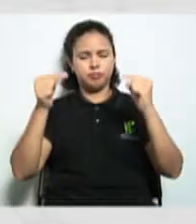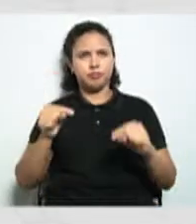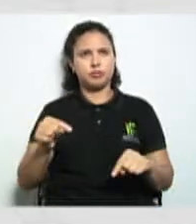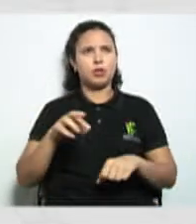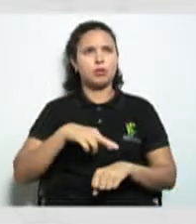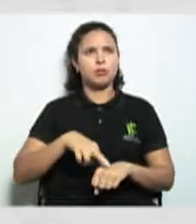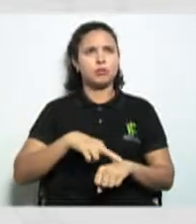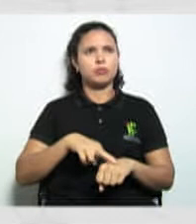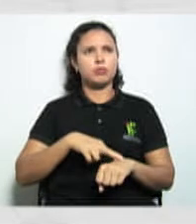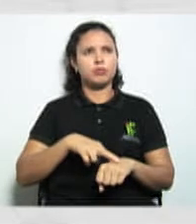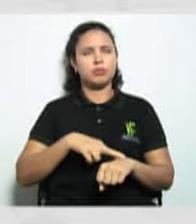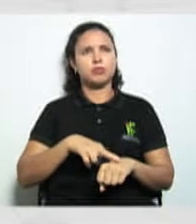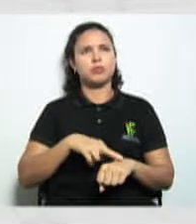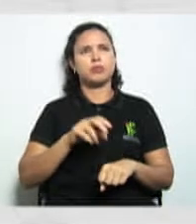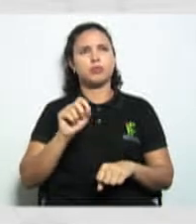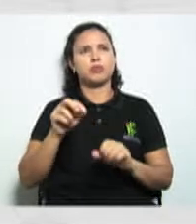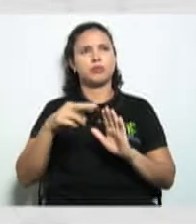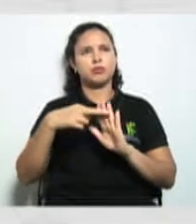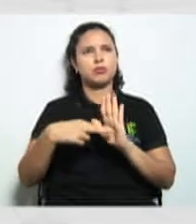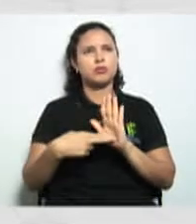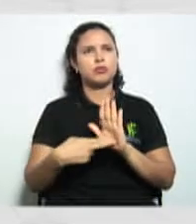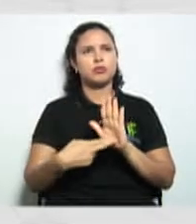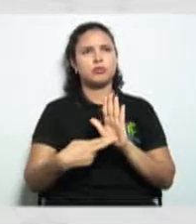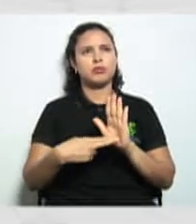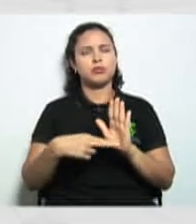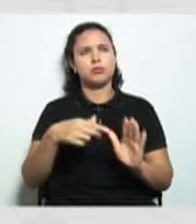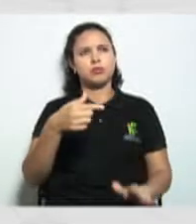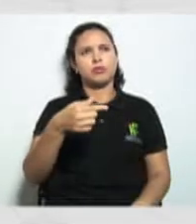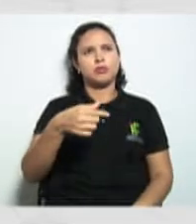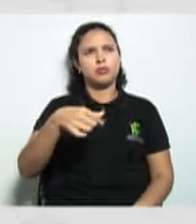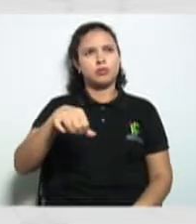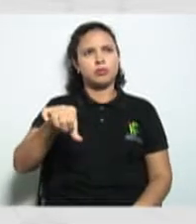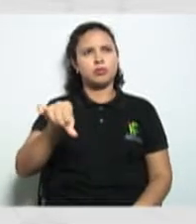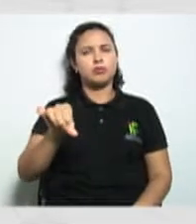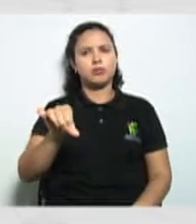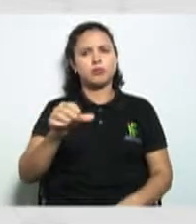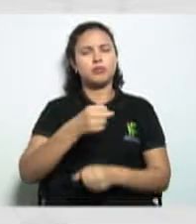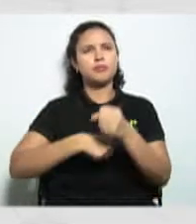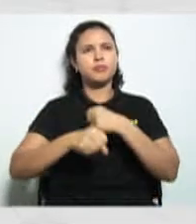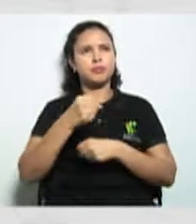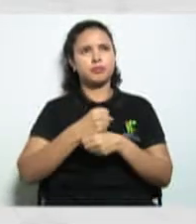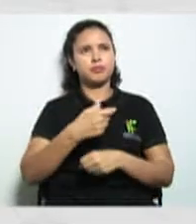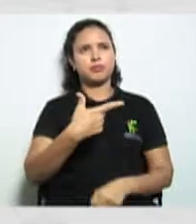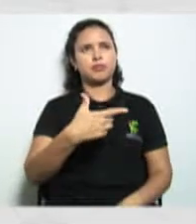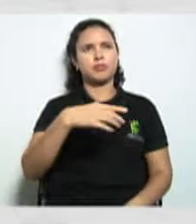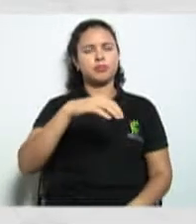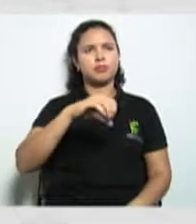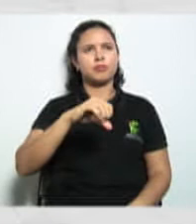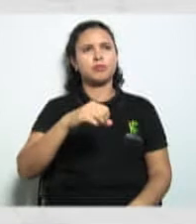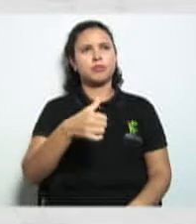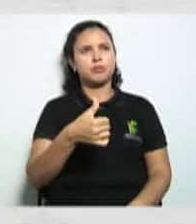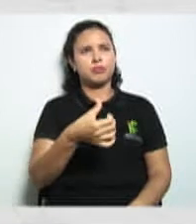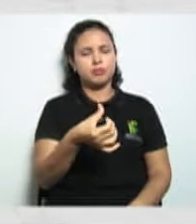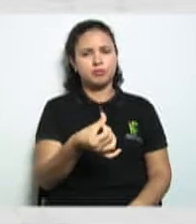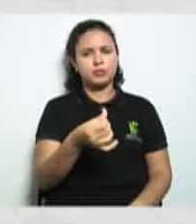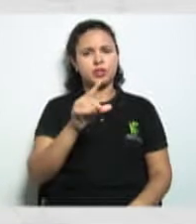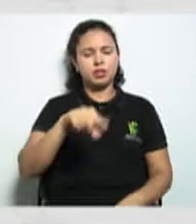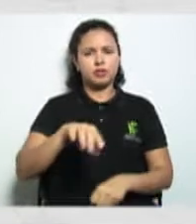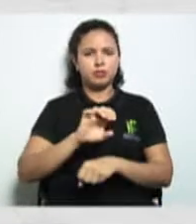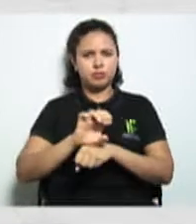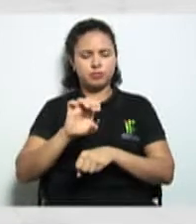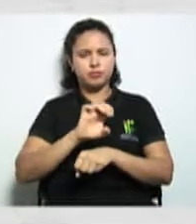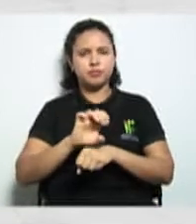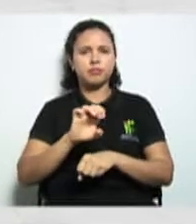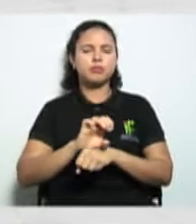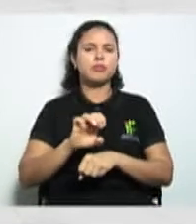número 79, né, do Instituto Federal de Rondônia, que dispõe sobre o regulamento de estágio dos